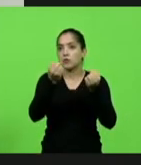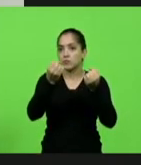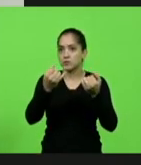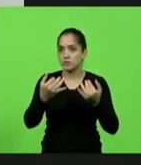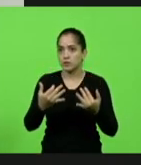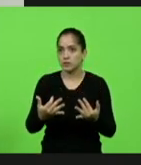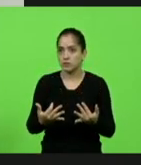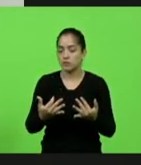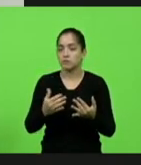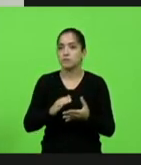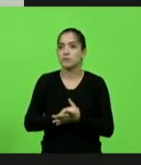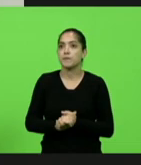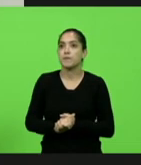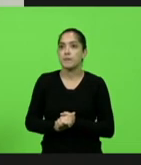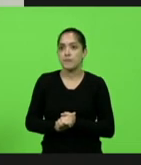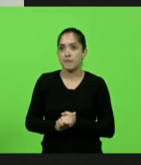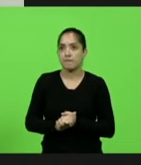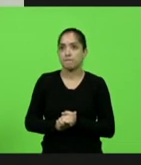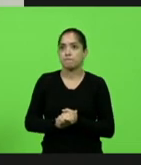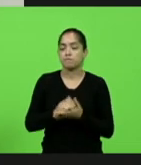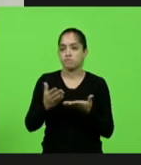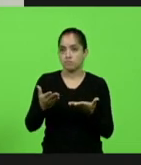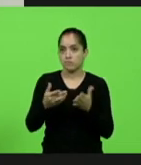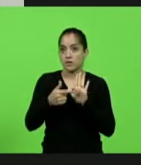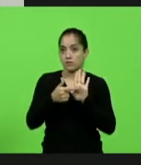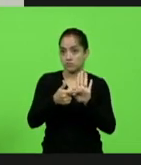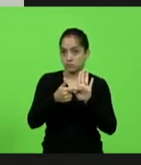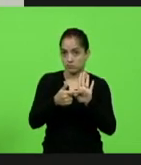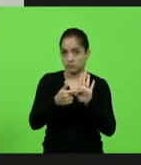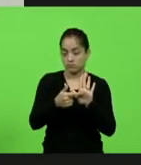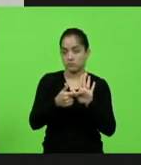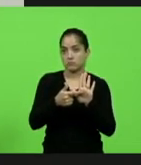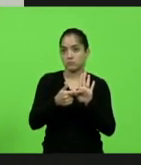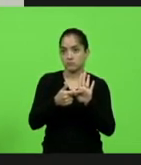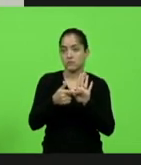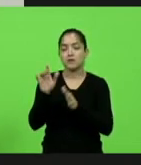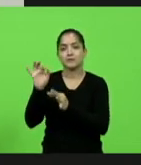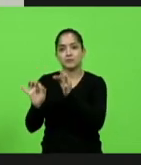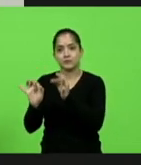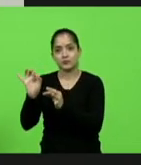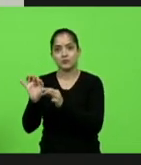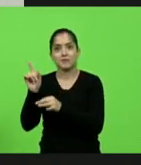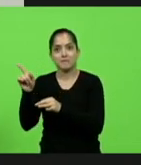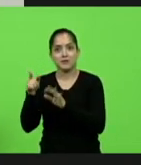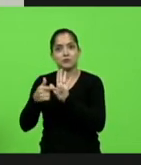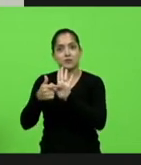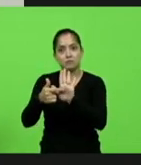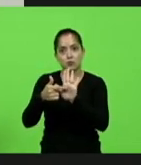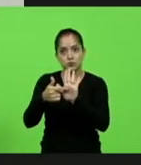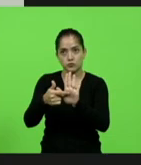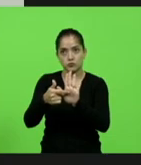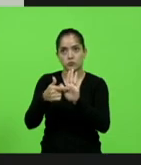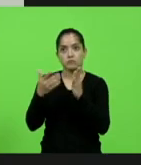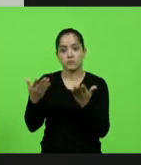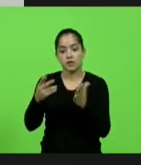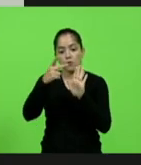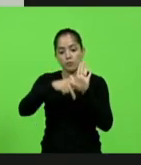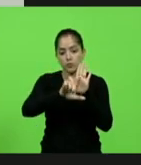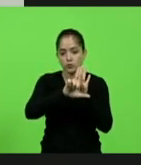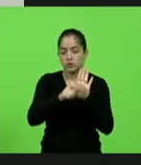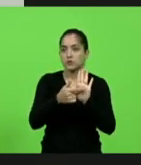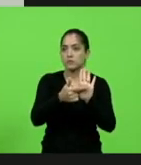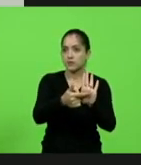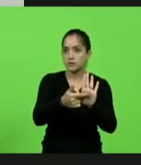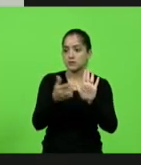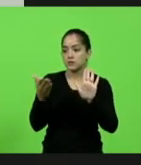estabeleceu no seu acórdão, na relatoria do julgamento do STF, que é justamente o projeto apresentado pelo